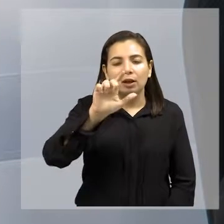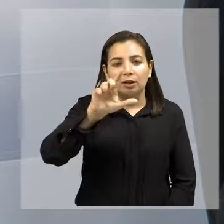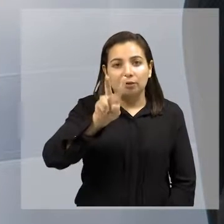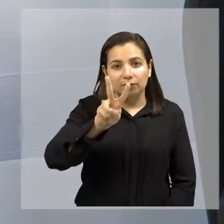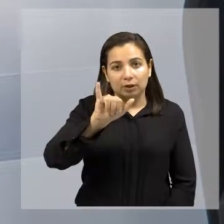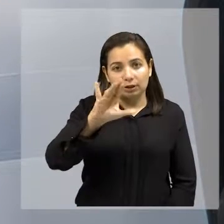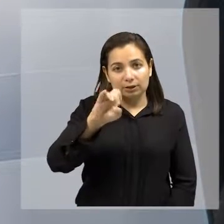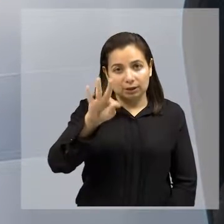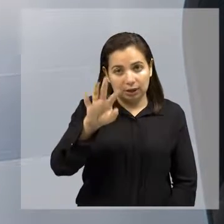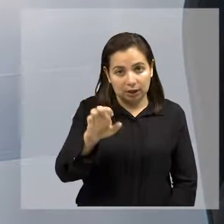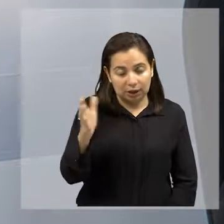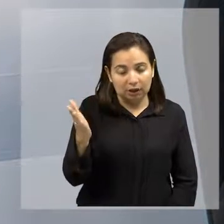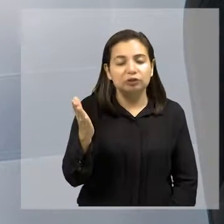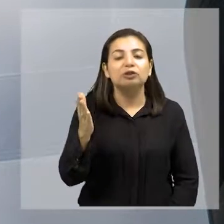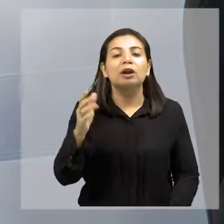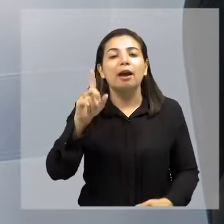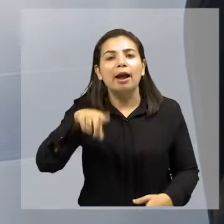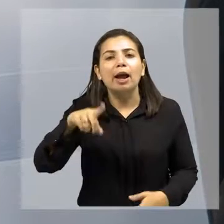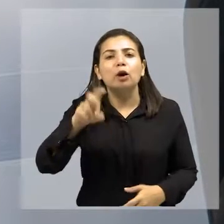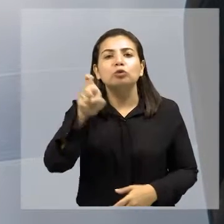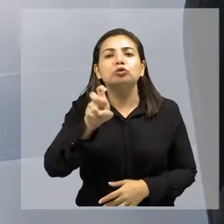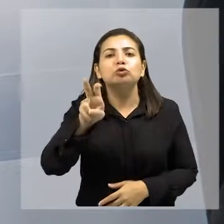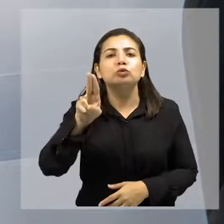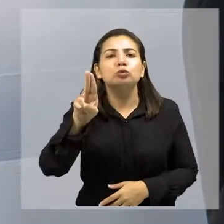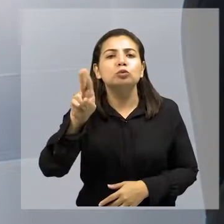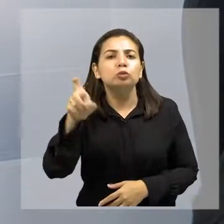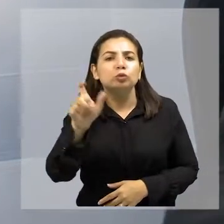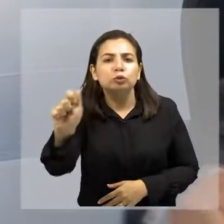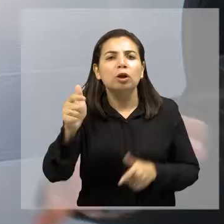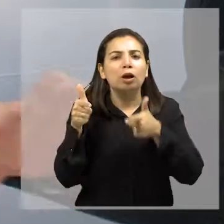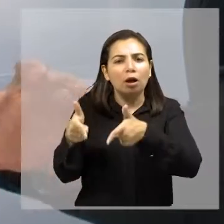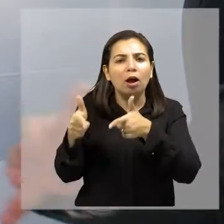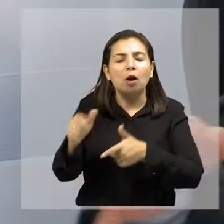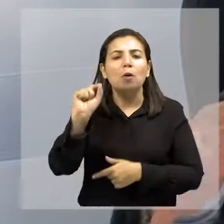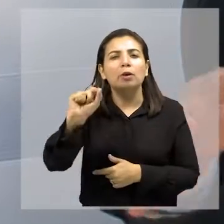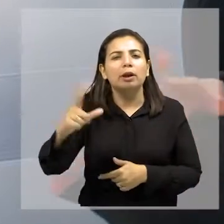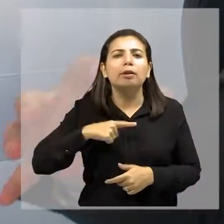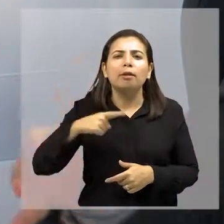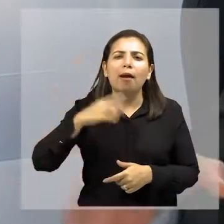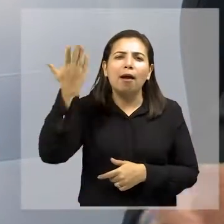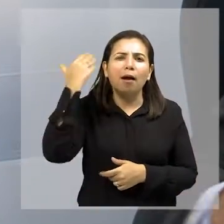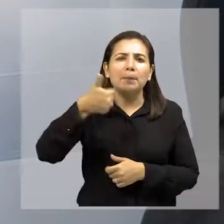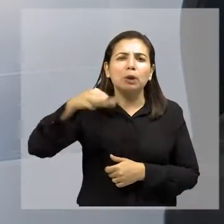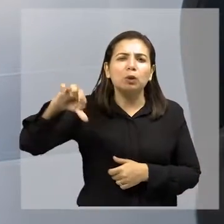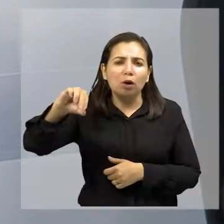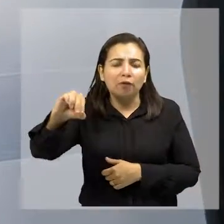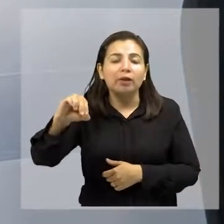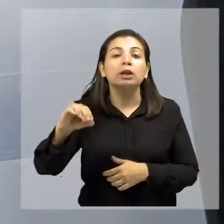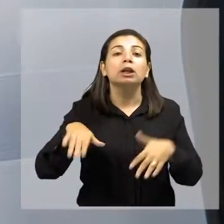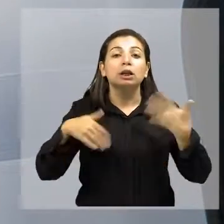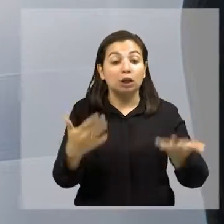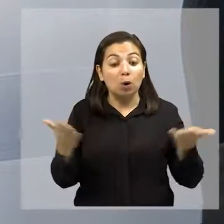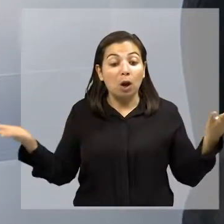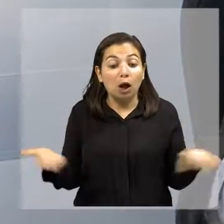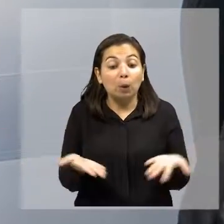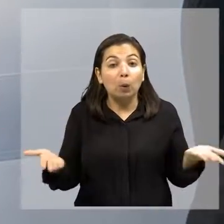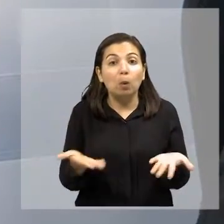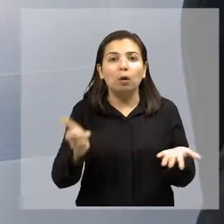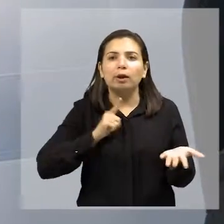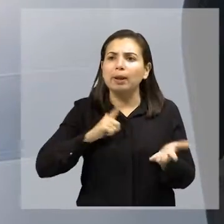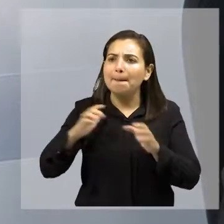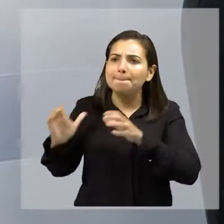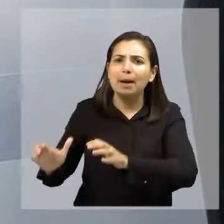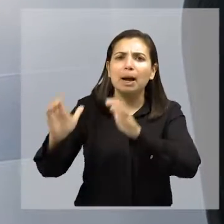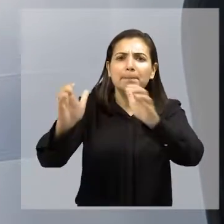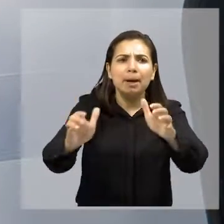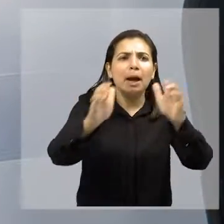organizava passeios ciclísticos em Fortaleza na década de 90. Hoje há uma febre de passeios ciclísticos, praticamente todos os bairros têm